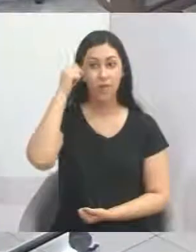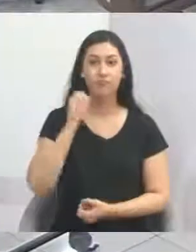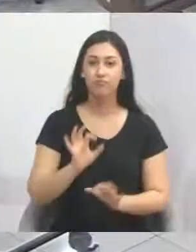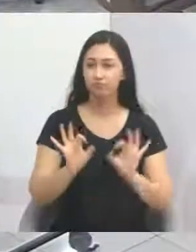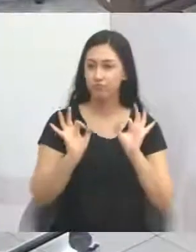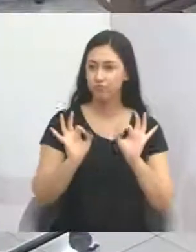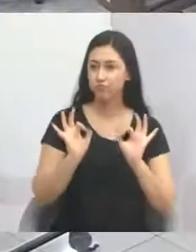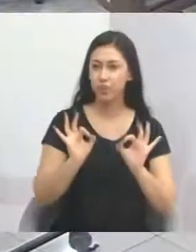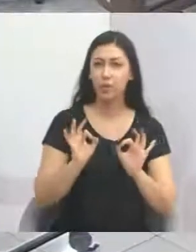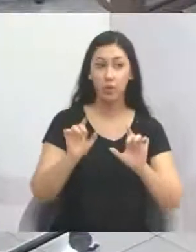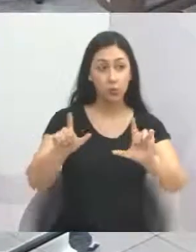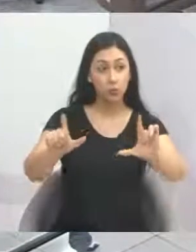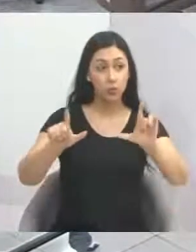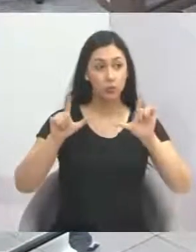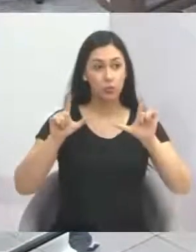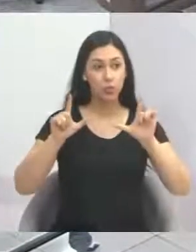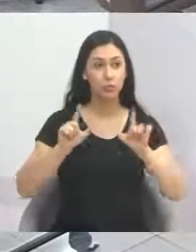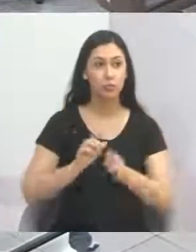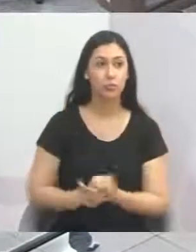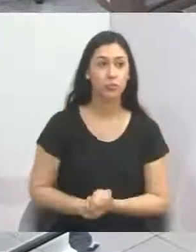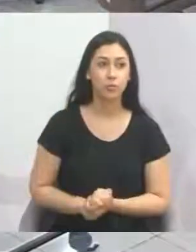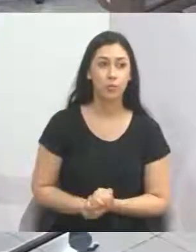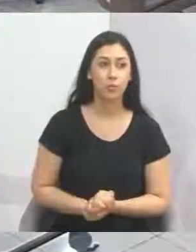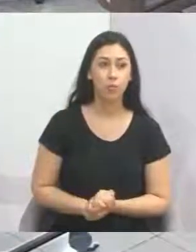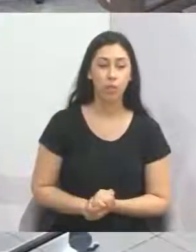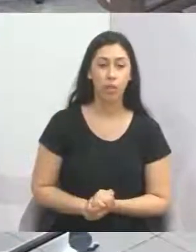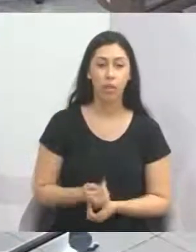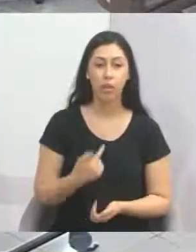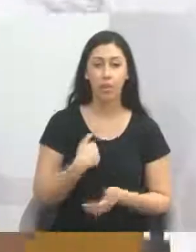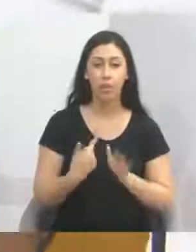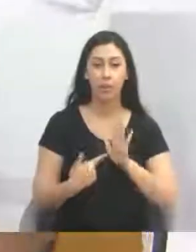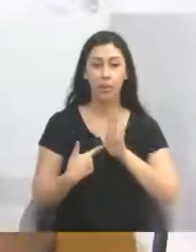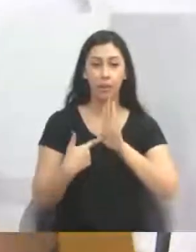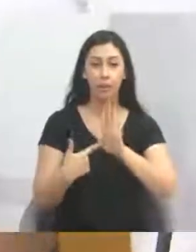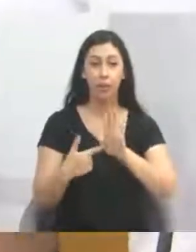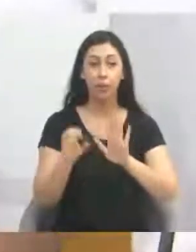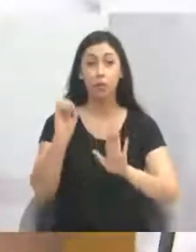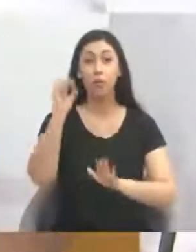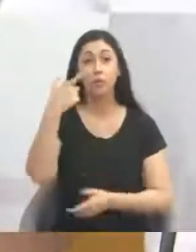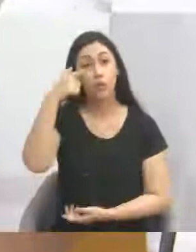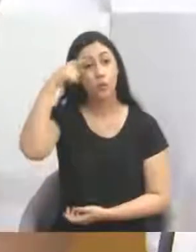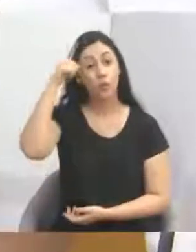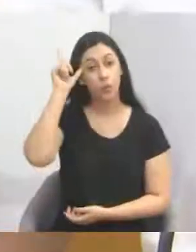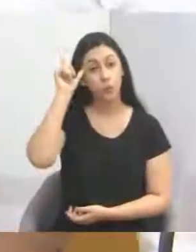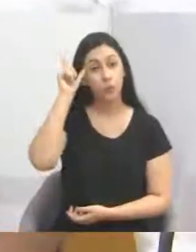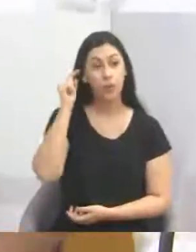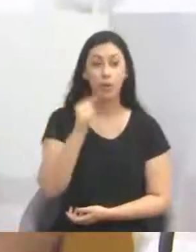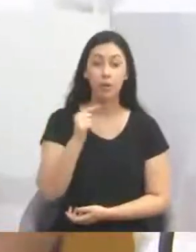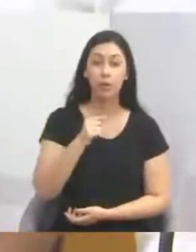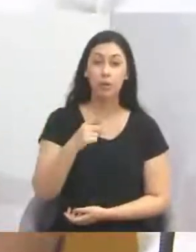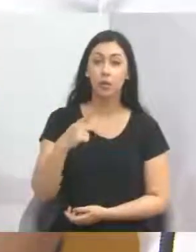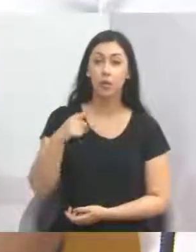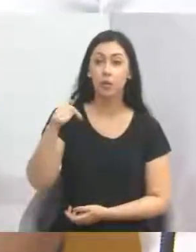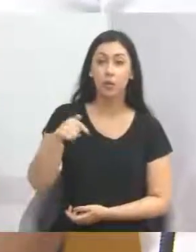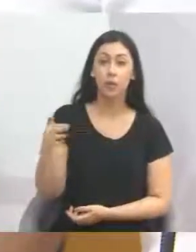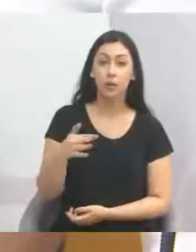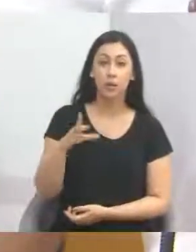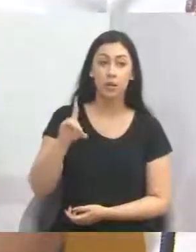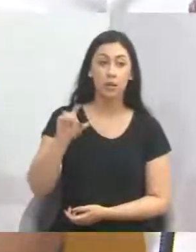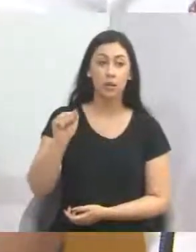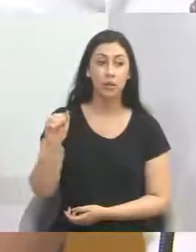Continua no Zoom, vamos pro Zoom. Ó, isso aqui eu vou mostrar para vocês que aconteceu ontem no Parque da Cidade. Olha aqui para